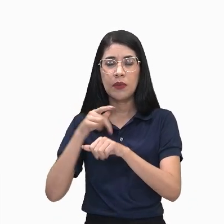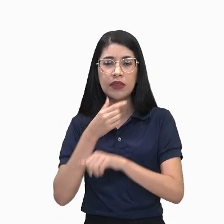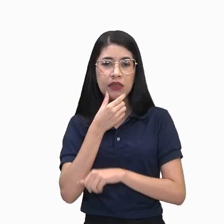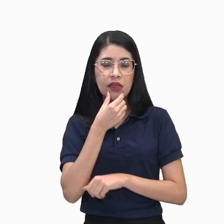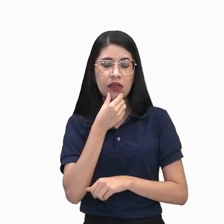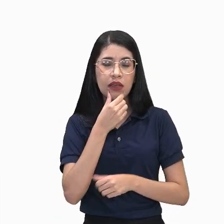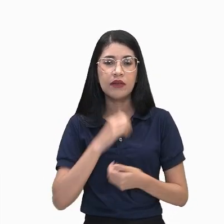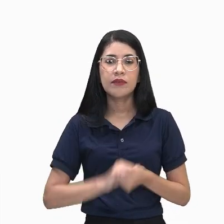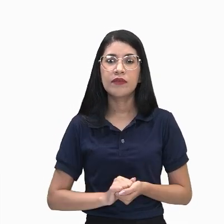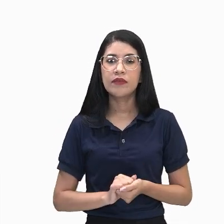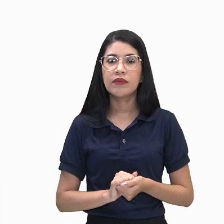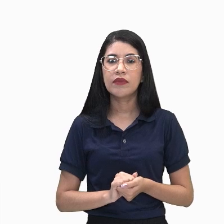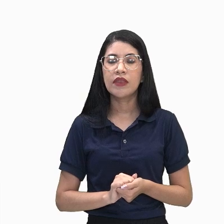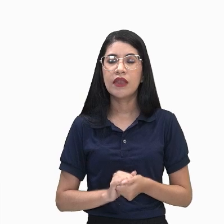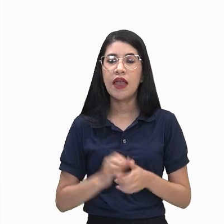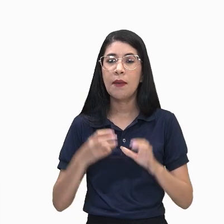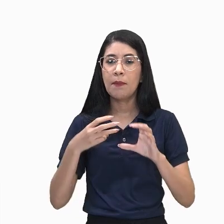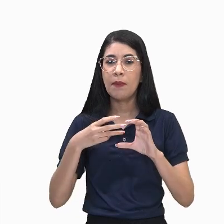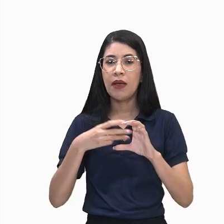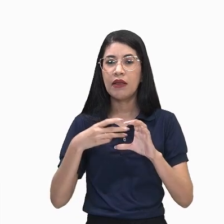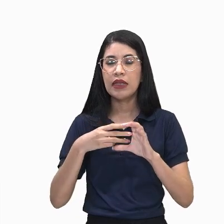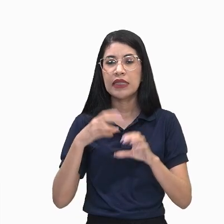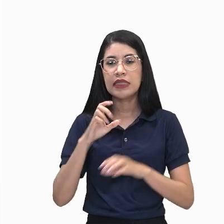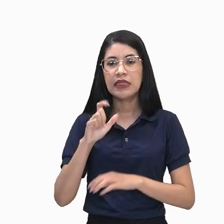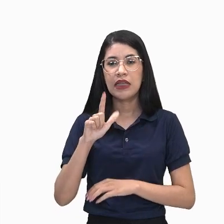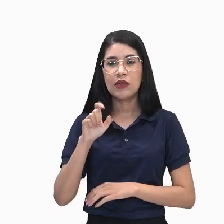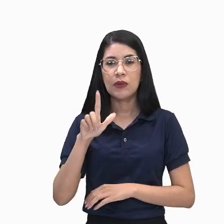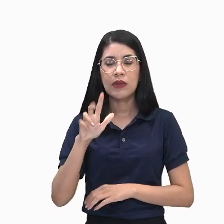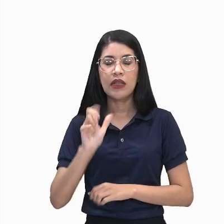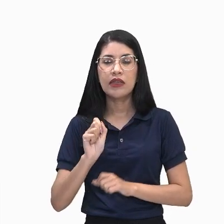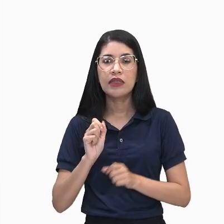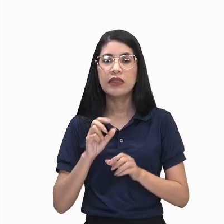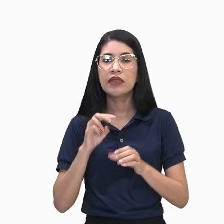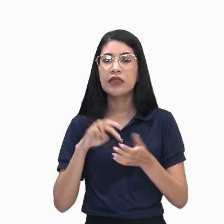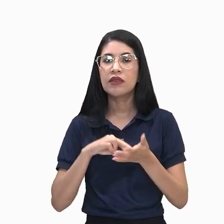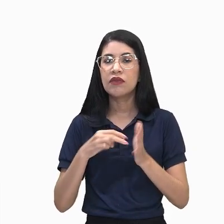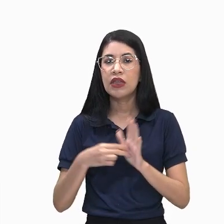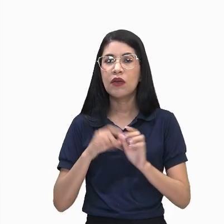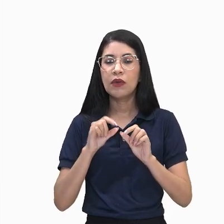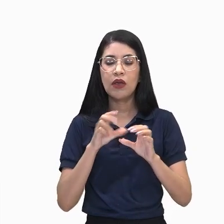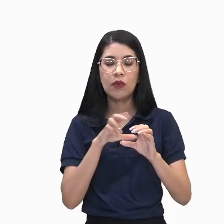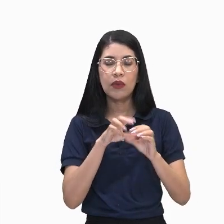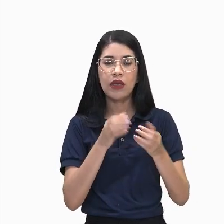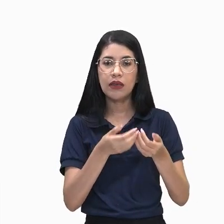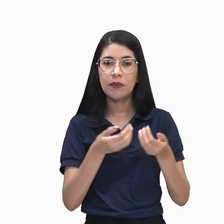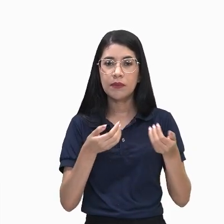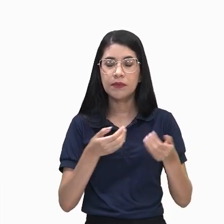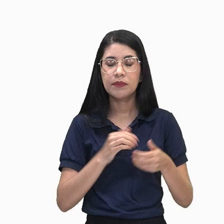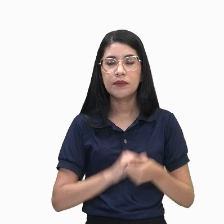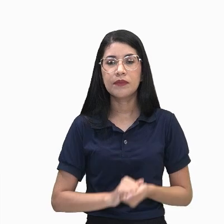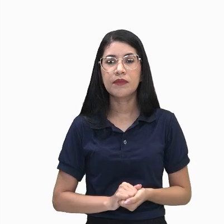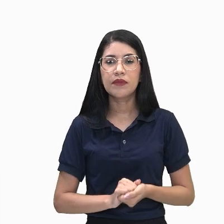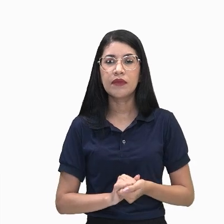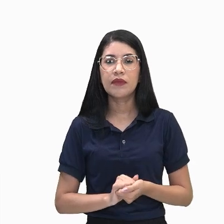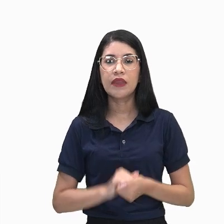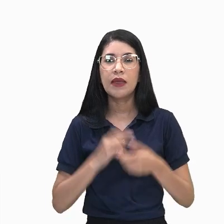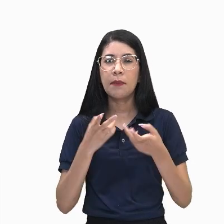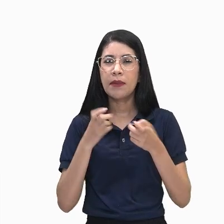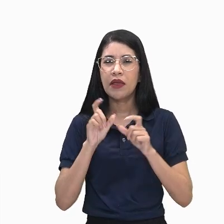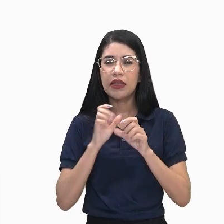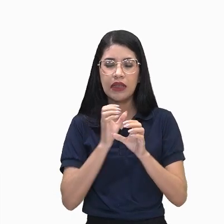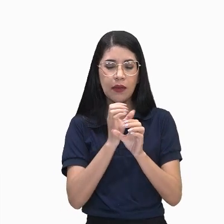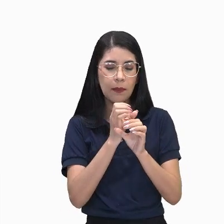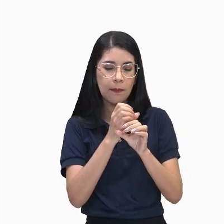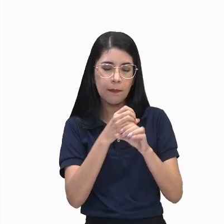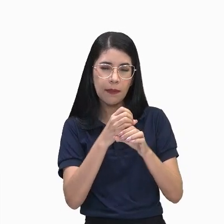vem do latim célula, que significa compartimento. Vejam vocês aí, olha, que tem um microscópio